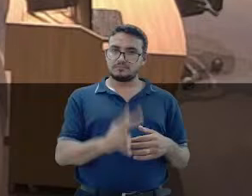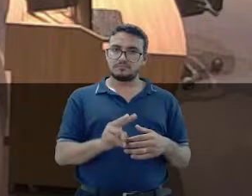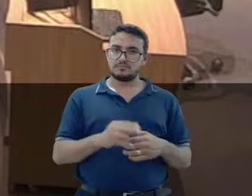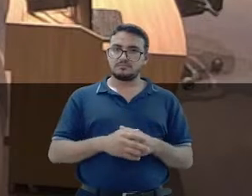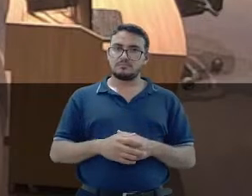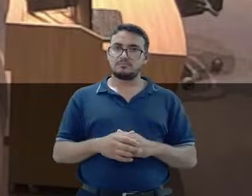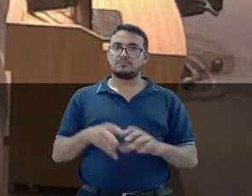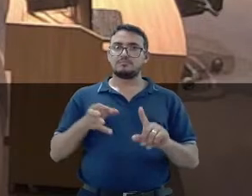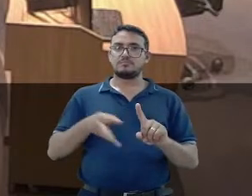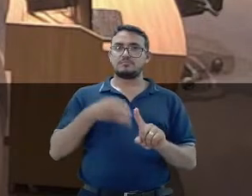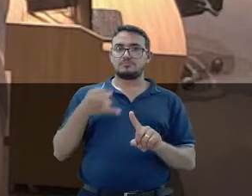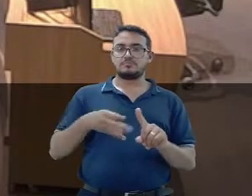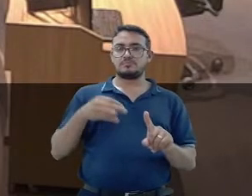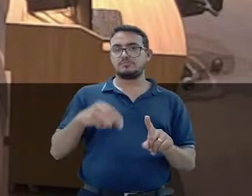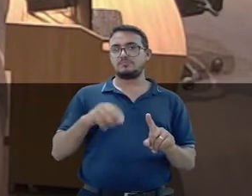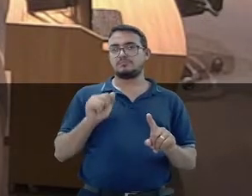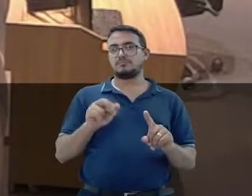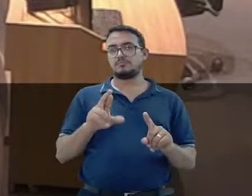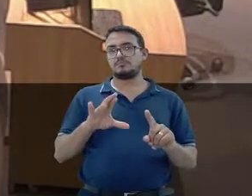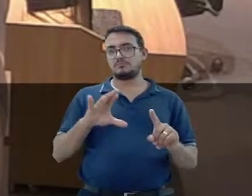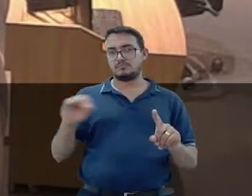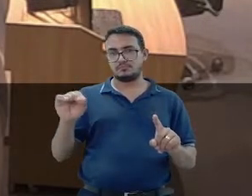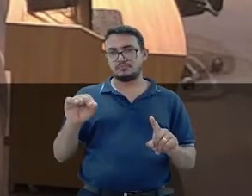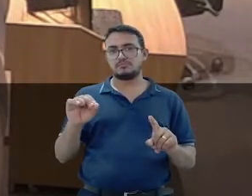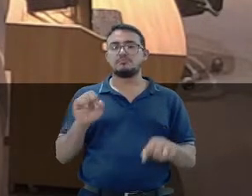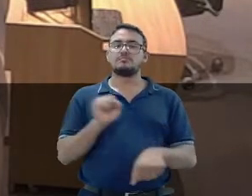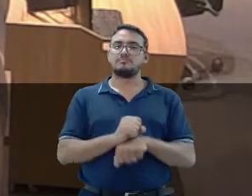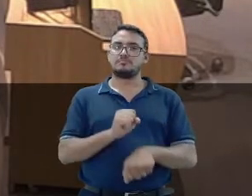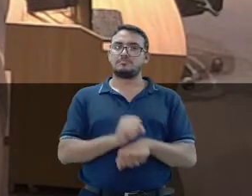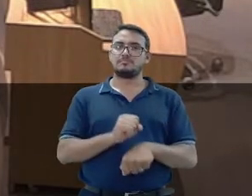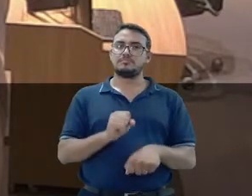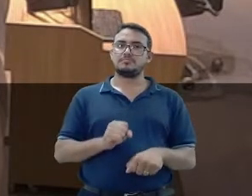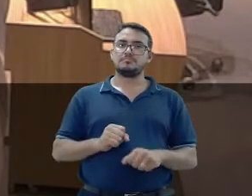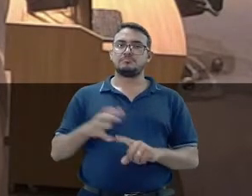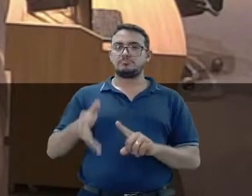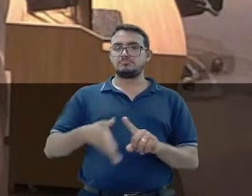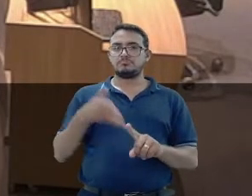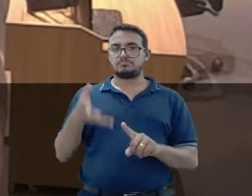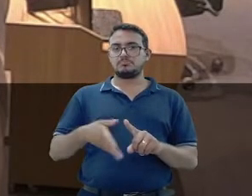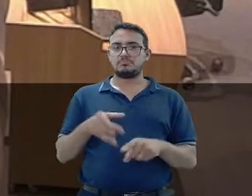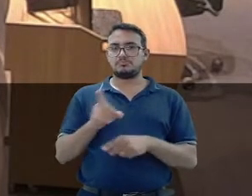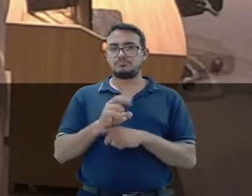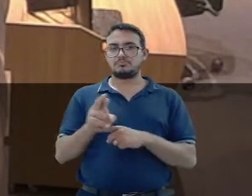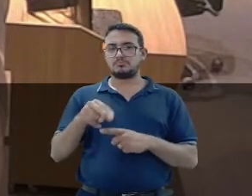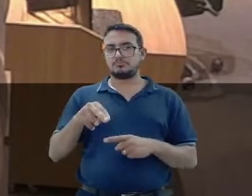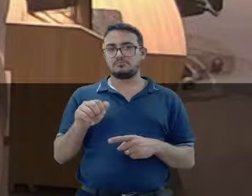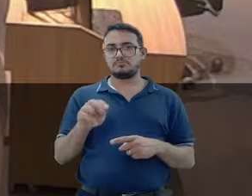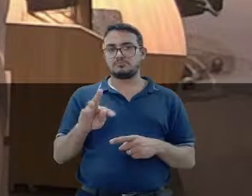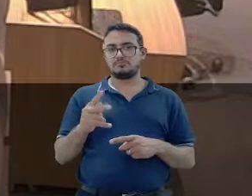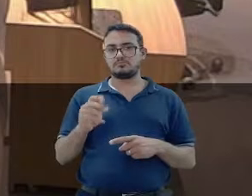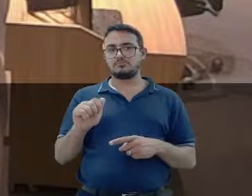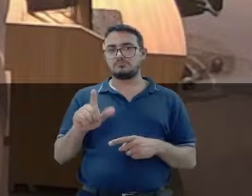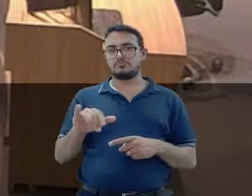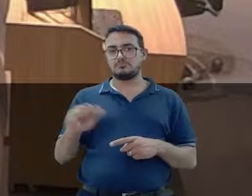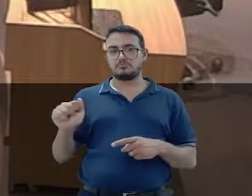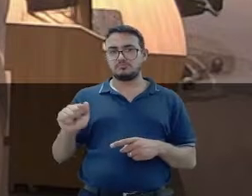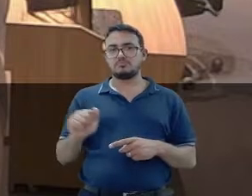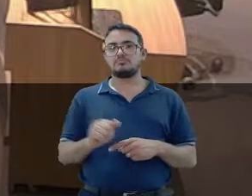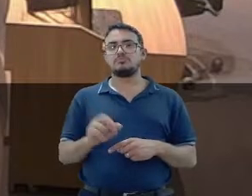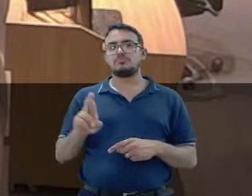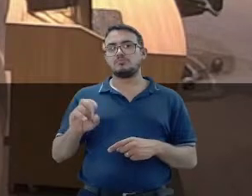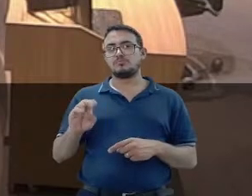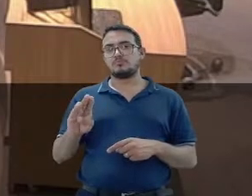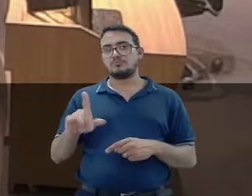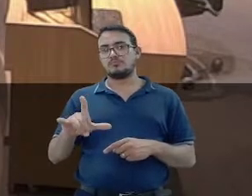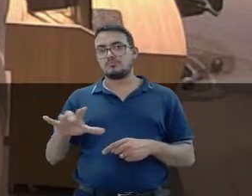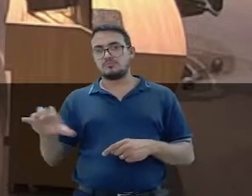o desembargador Márcio Vasques Tibau de Almeida Guarda. Sustentação oral, doutora Natália Biondi Gadini Robles, advogada